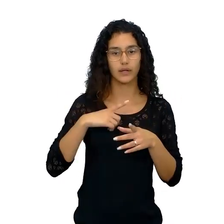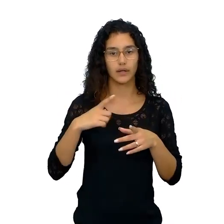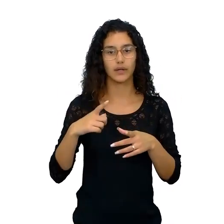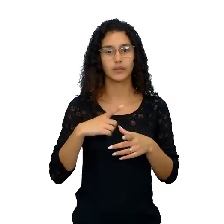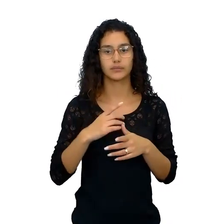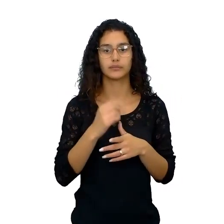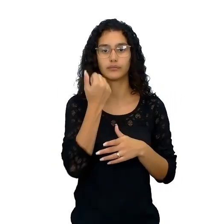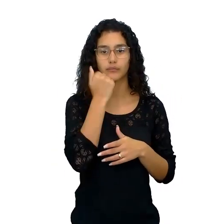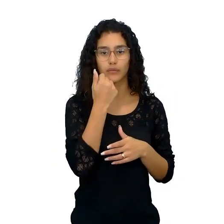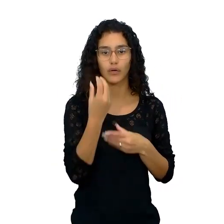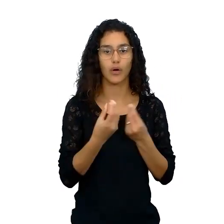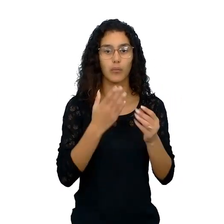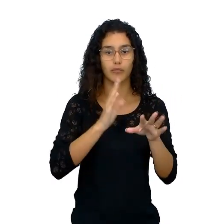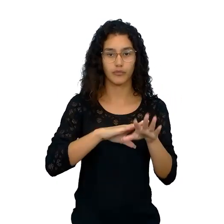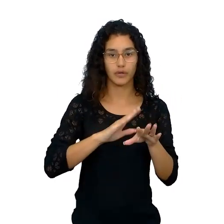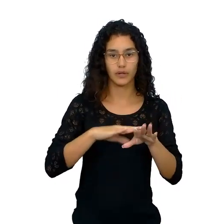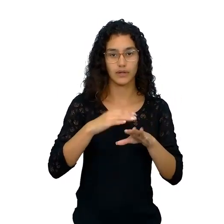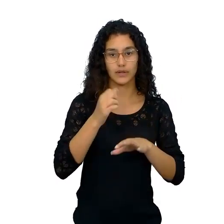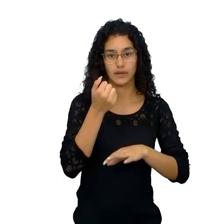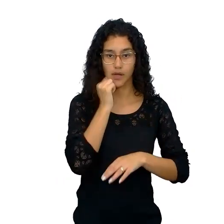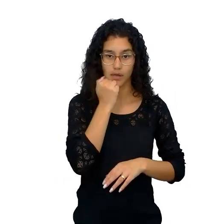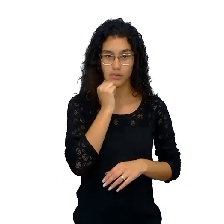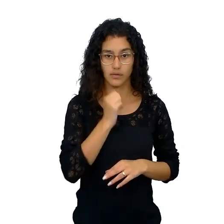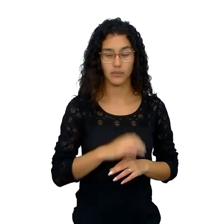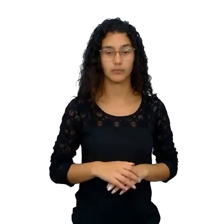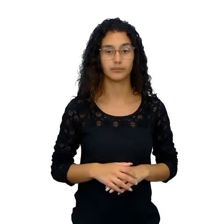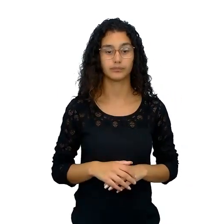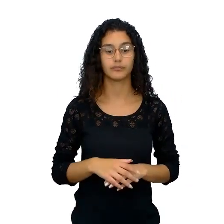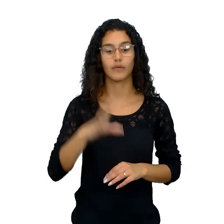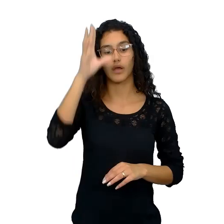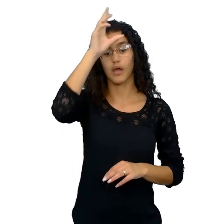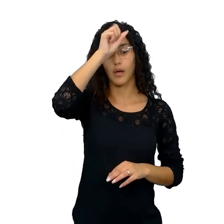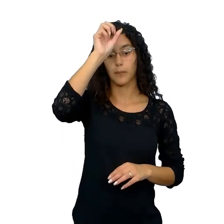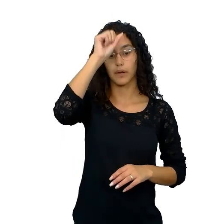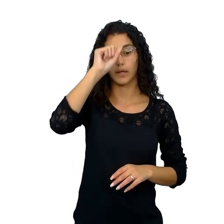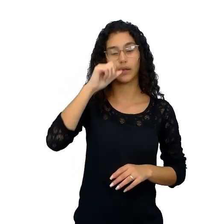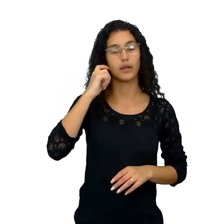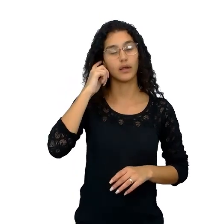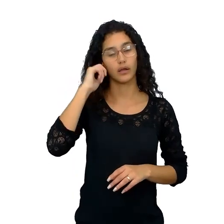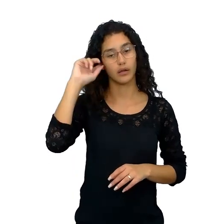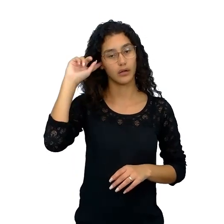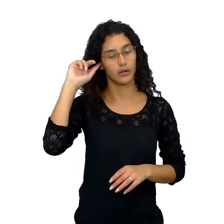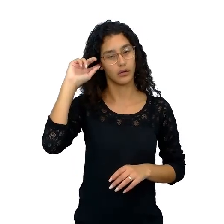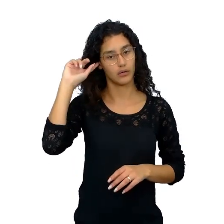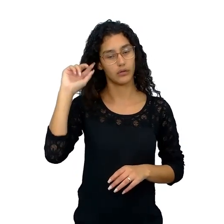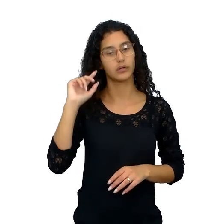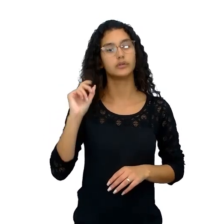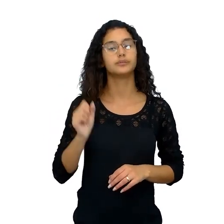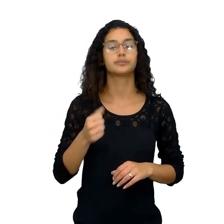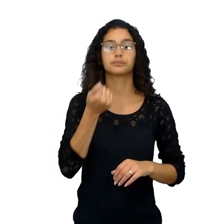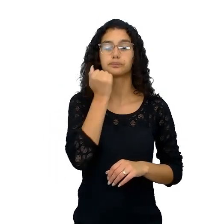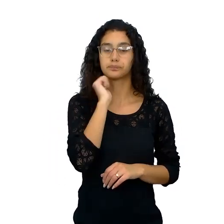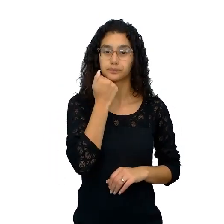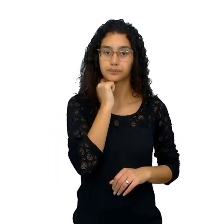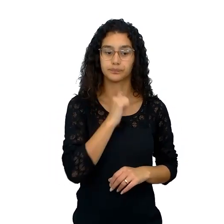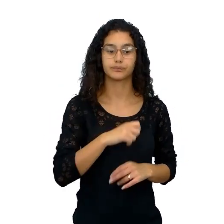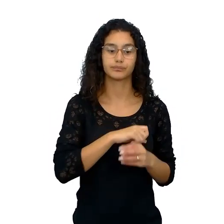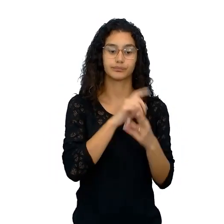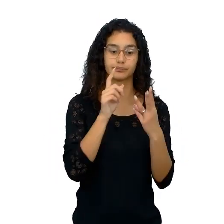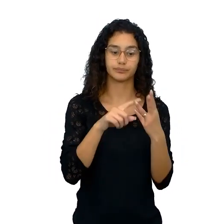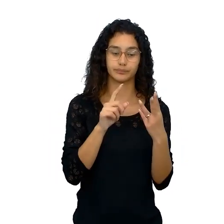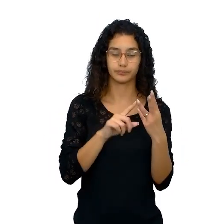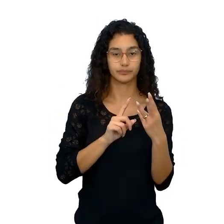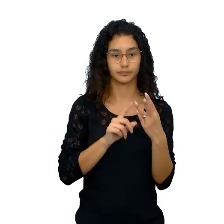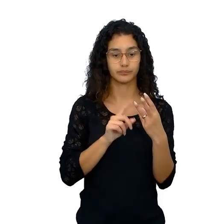método científico, como que a gente faz ciência. Bom, aprender sobre ciência. Então, um terceiro ponto é esse, aprender